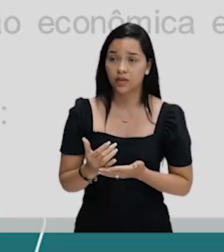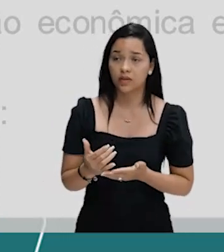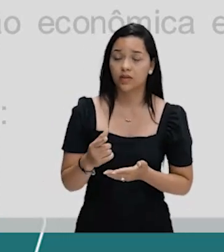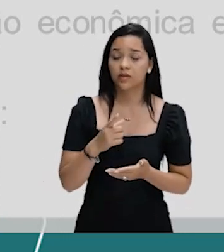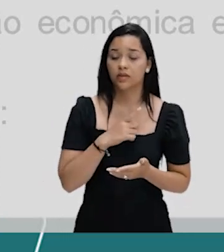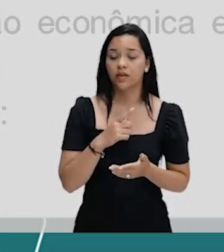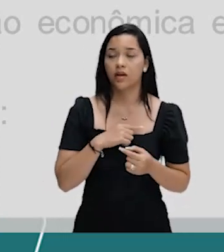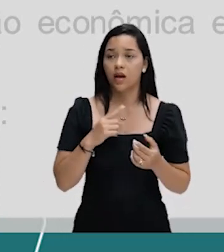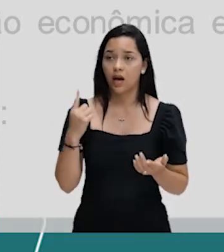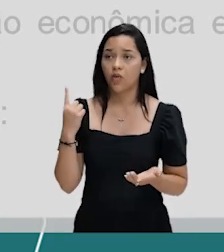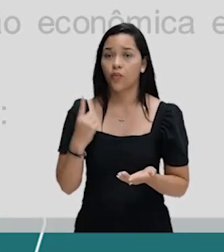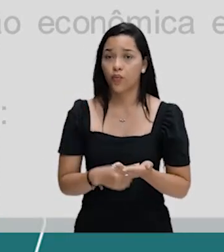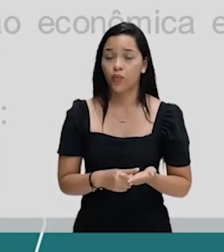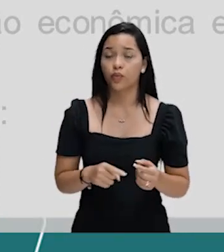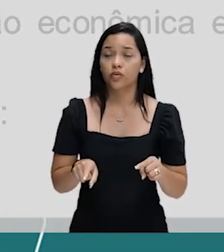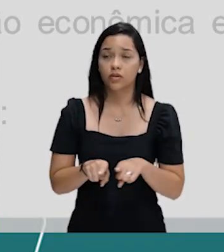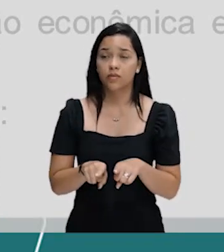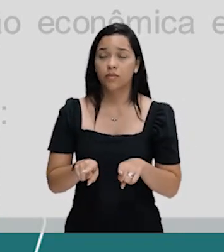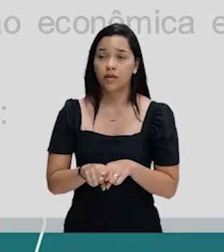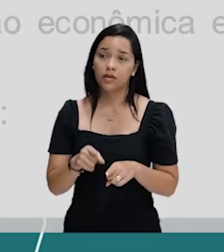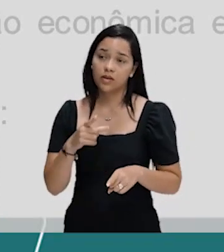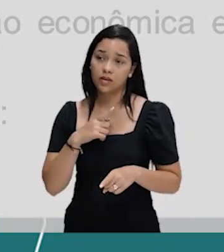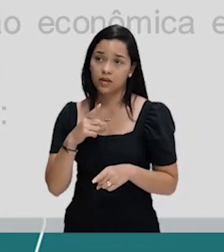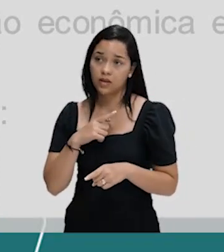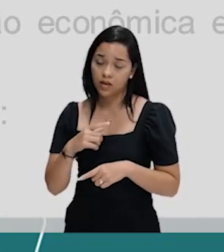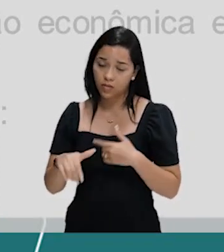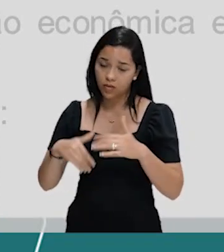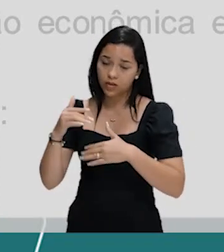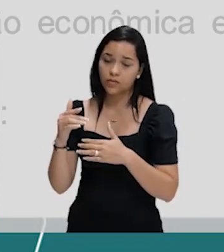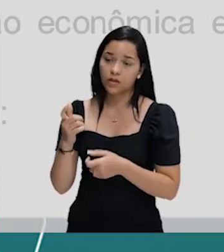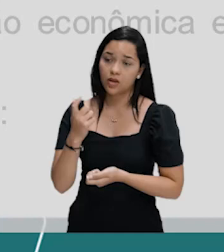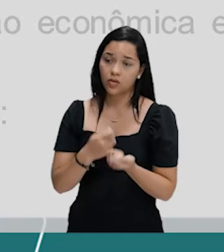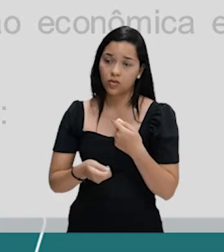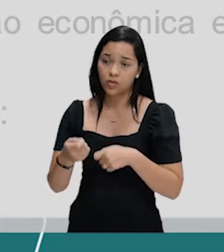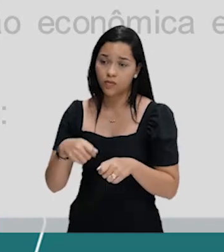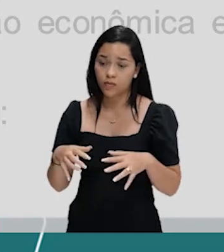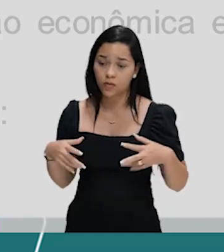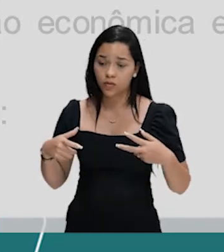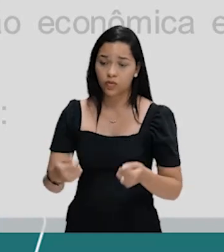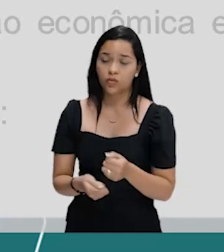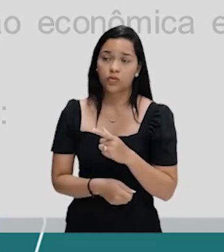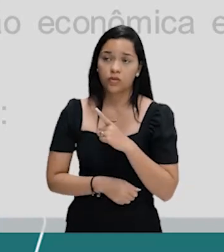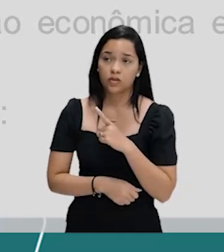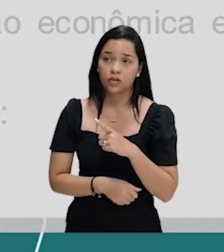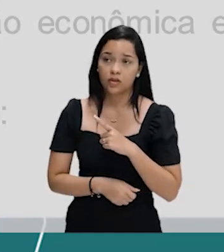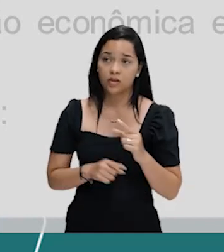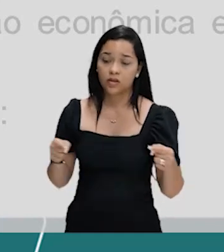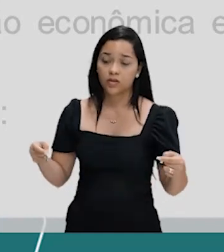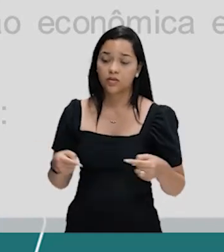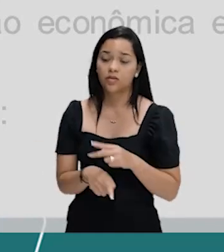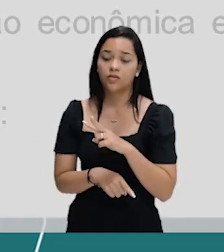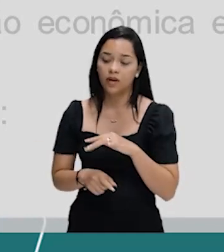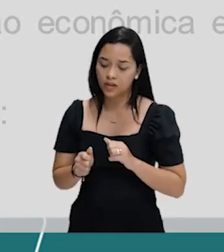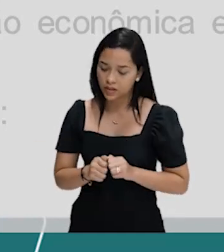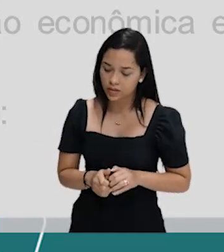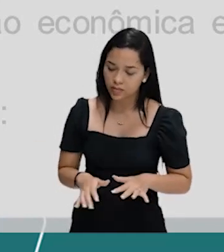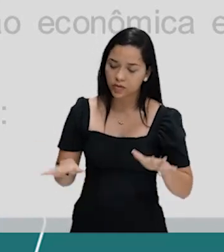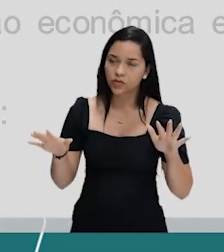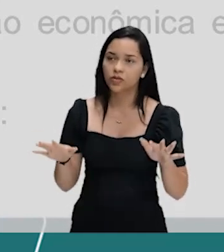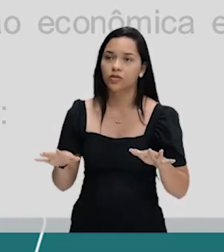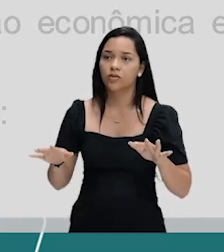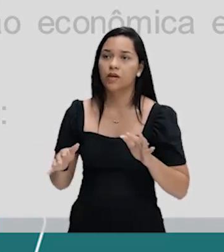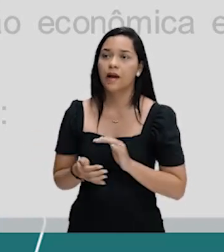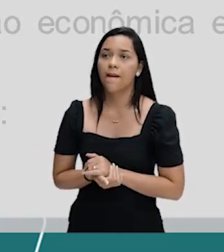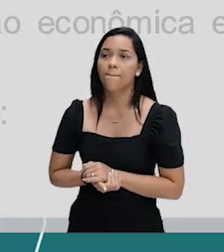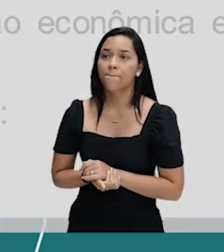acordos econômicos e a partir do crescimento econômico gerado por esses acordos, esse bloco ele foi se expandindo, tá